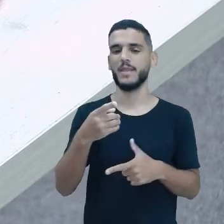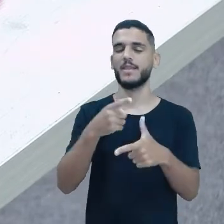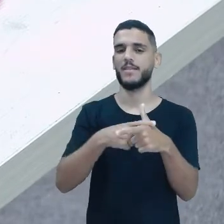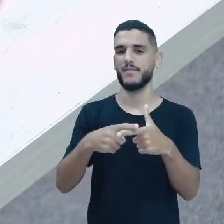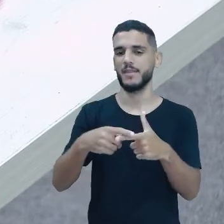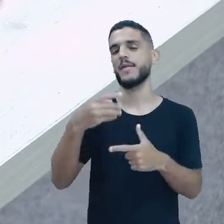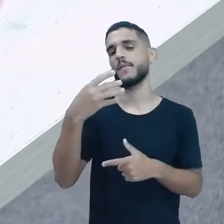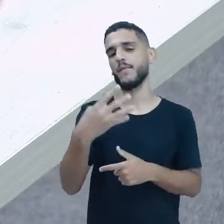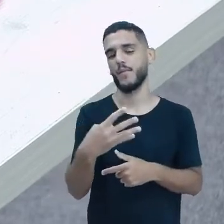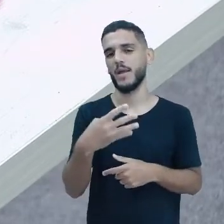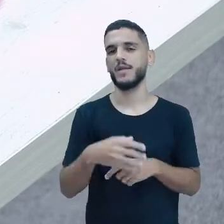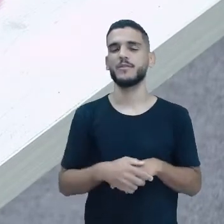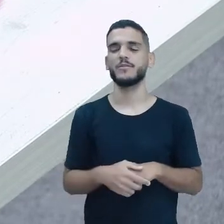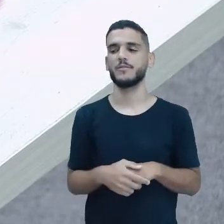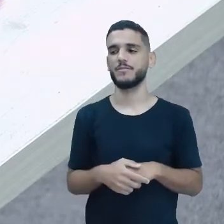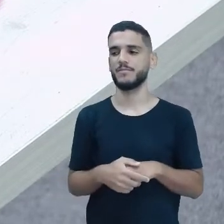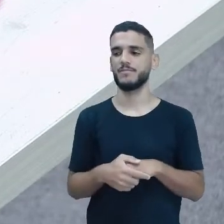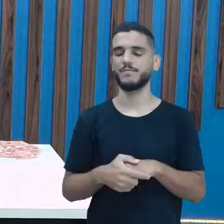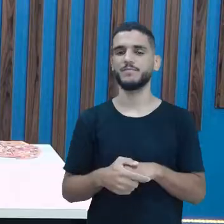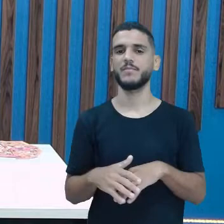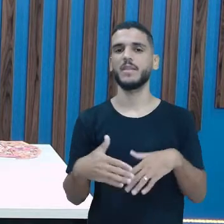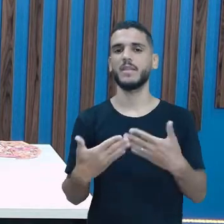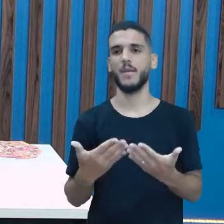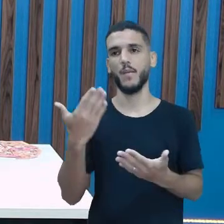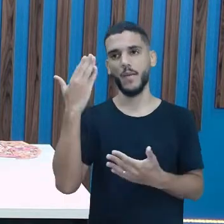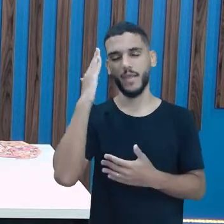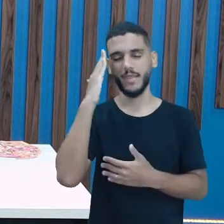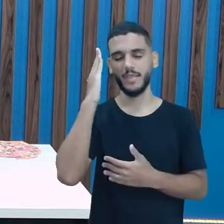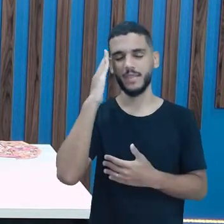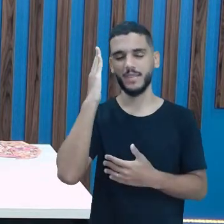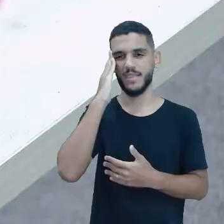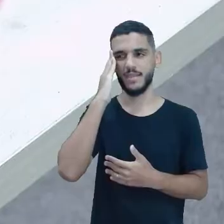para 4, né? Então, entendam aí,